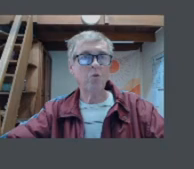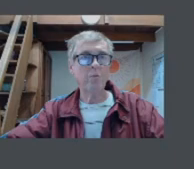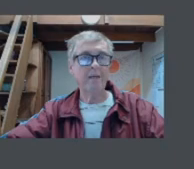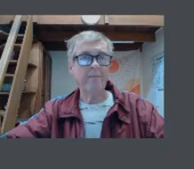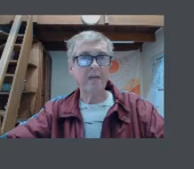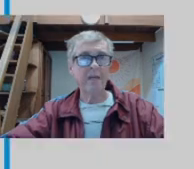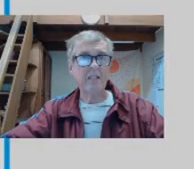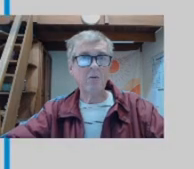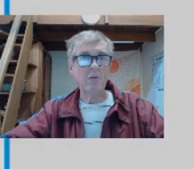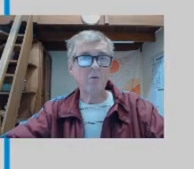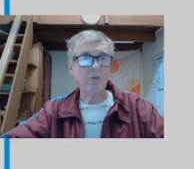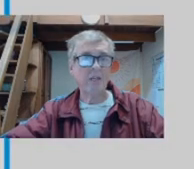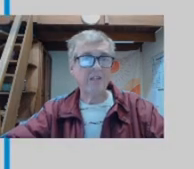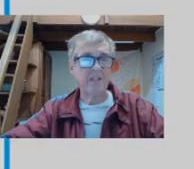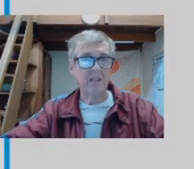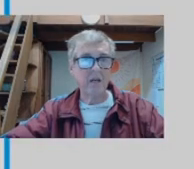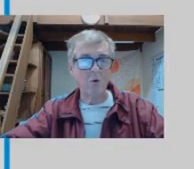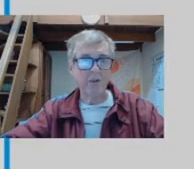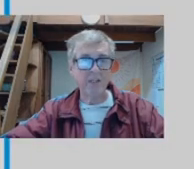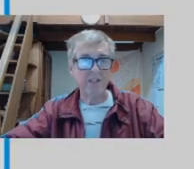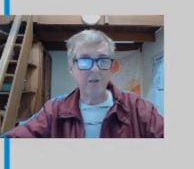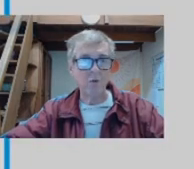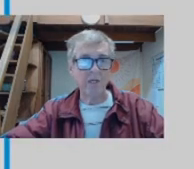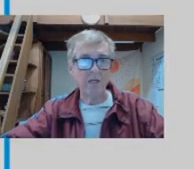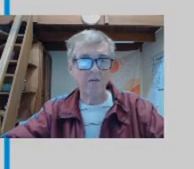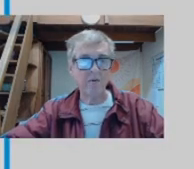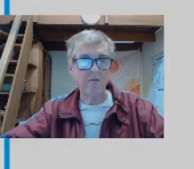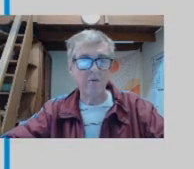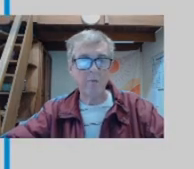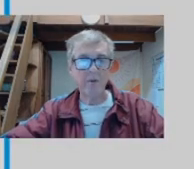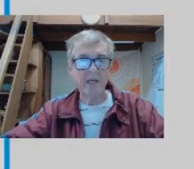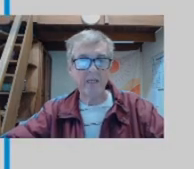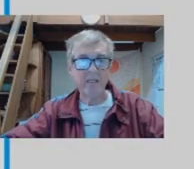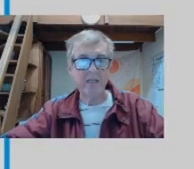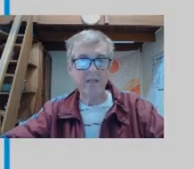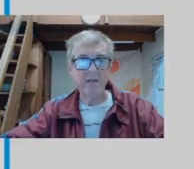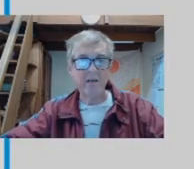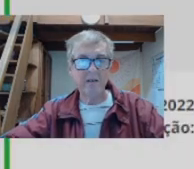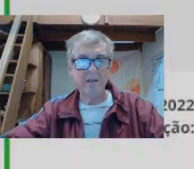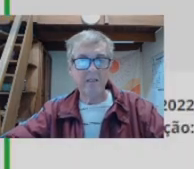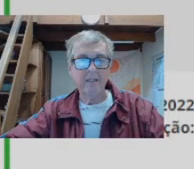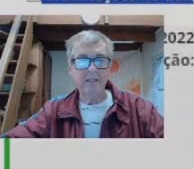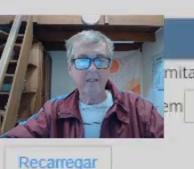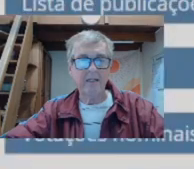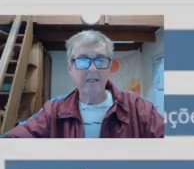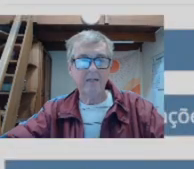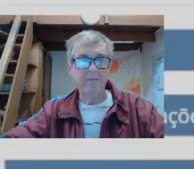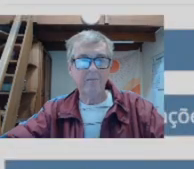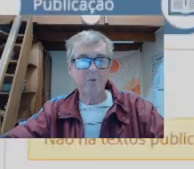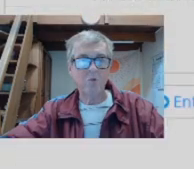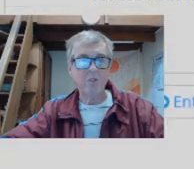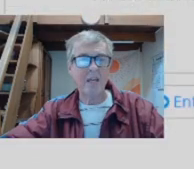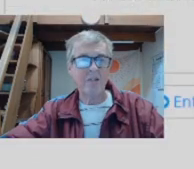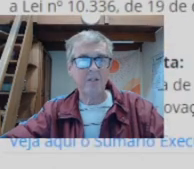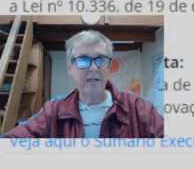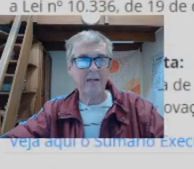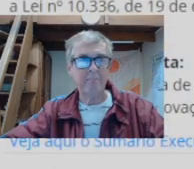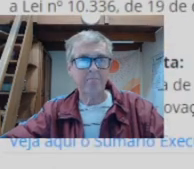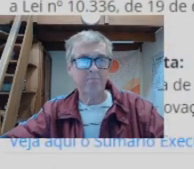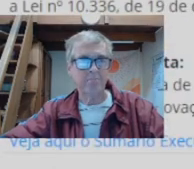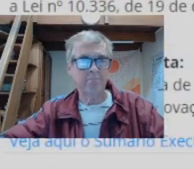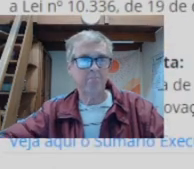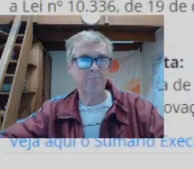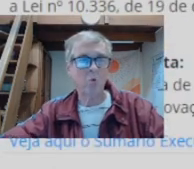é muito bem então o que acontece já aconteceu né vamos vamos botar aqui na o